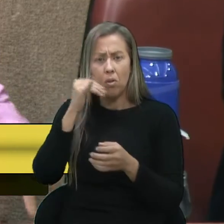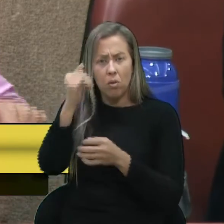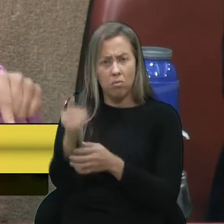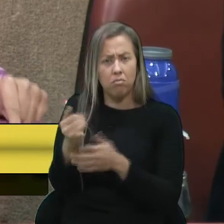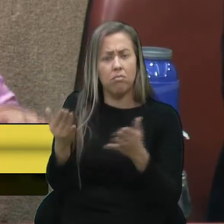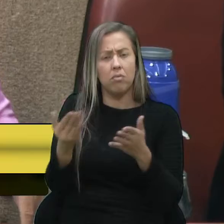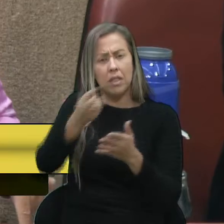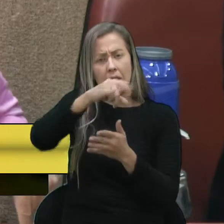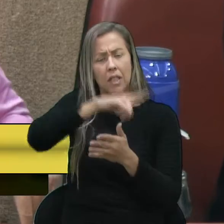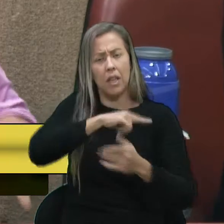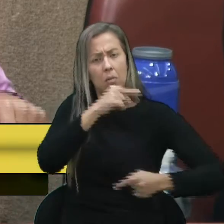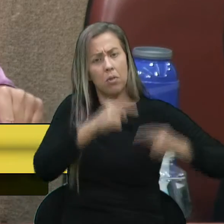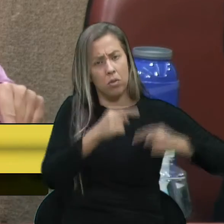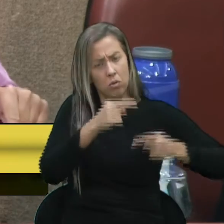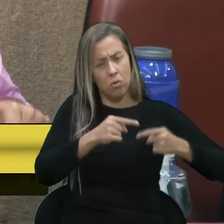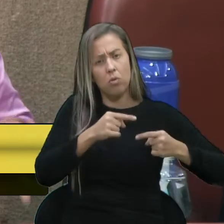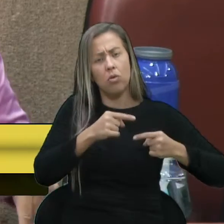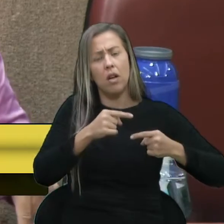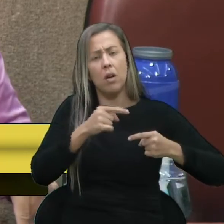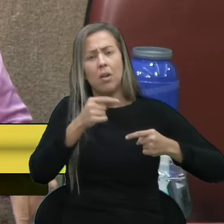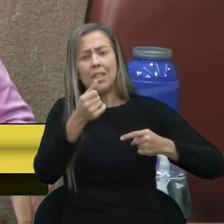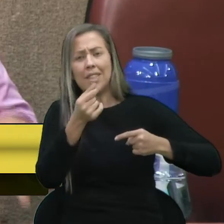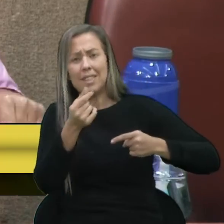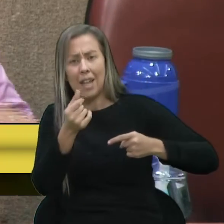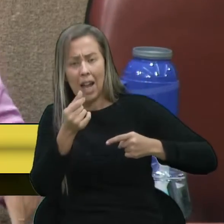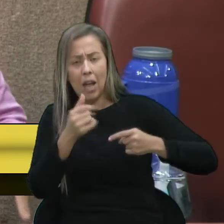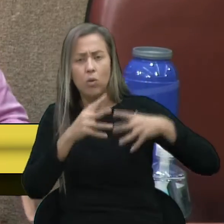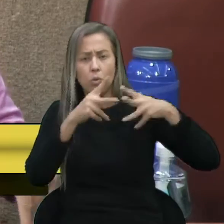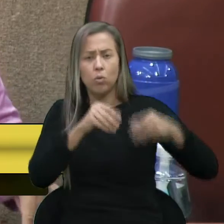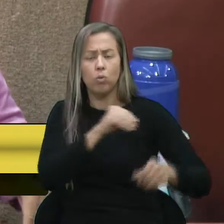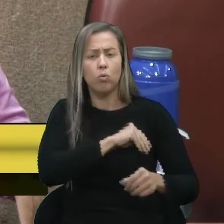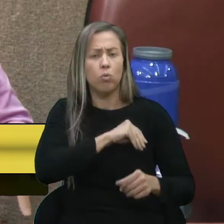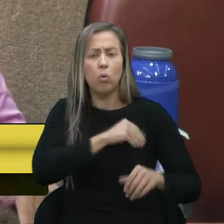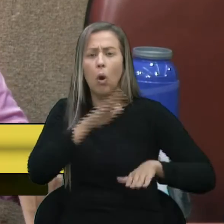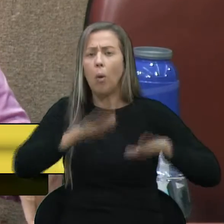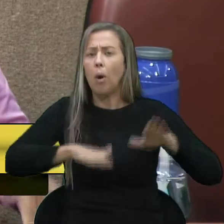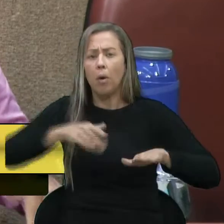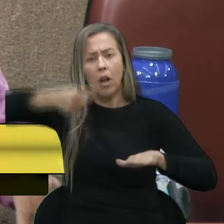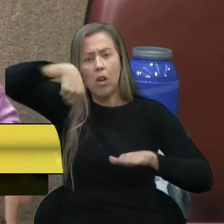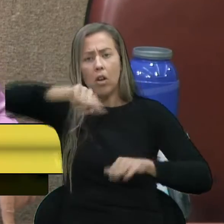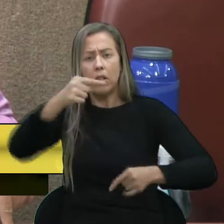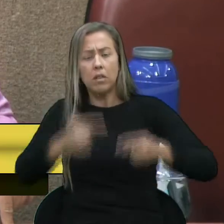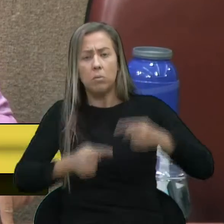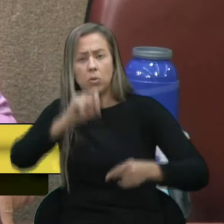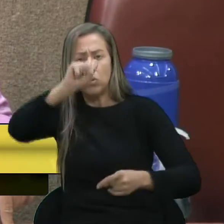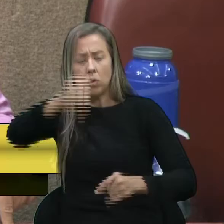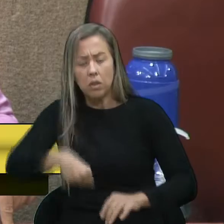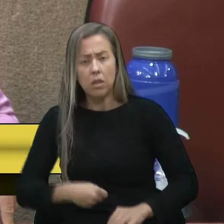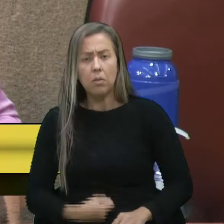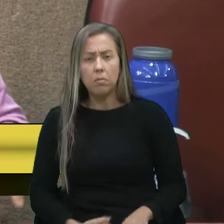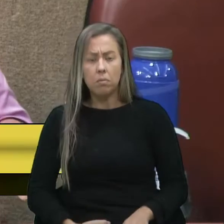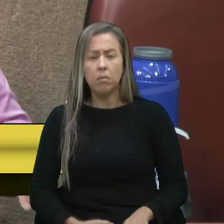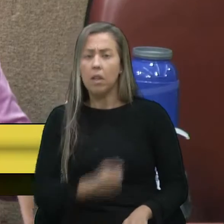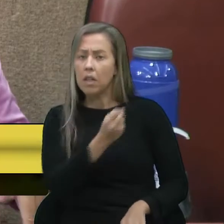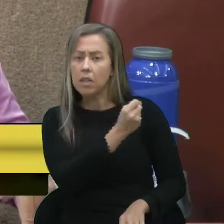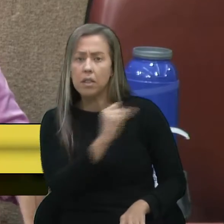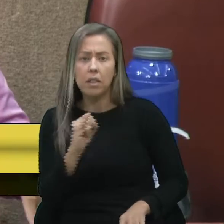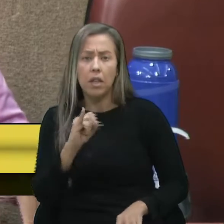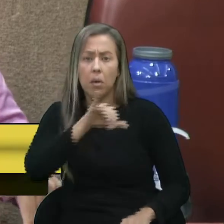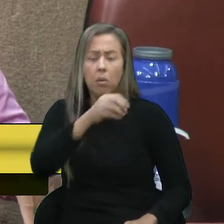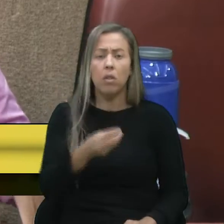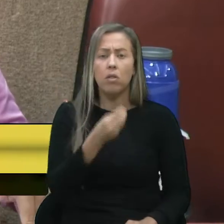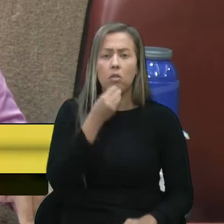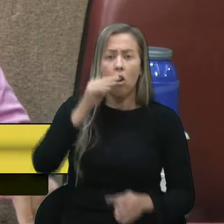vier uma discussão de piso salarial para qualquer categoria, nós faremos a discussão. E se for oportuno,